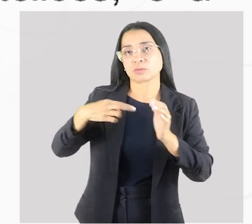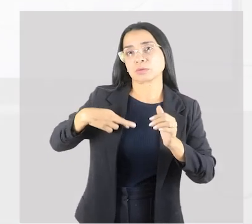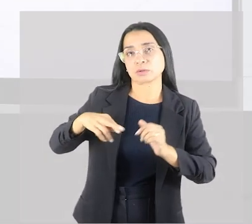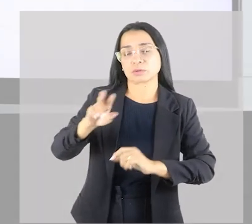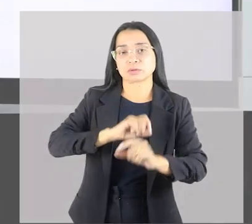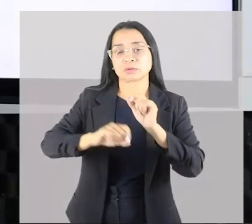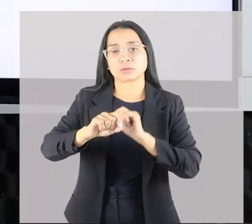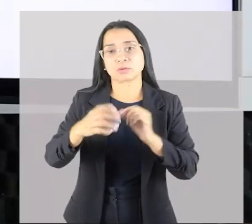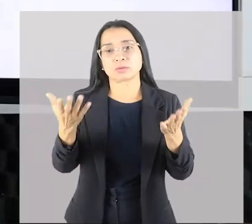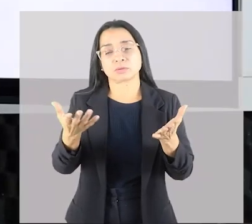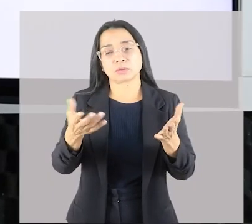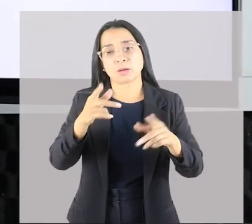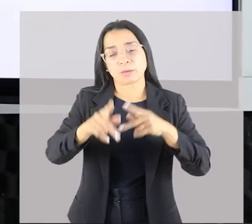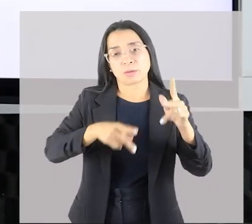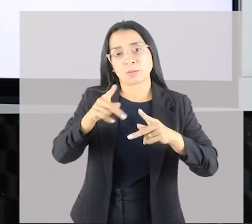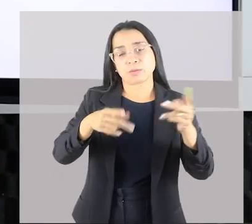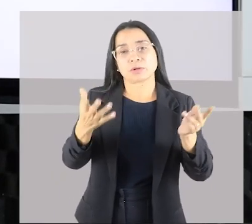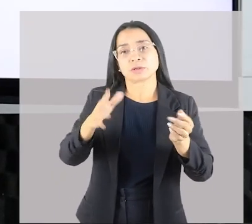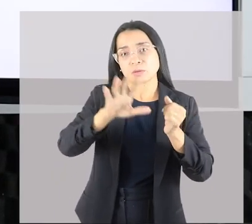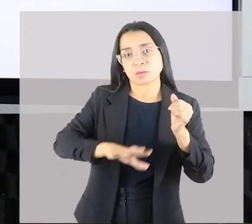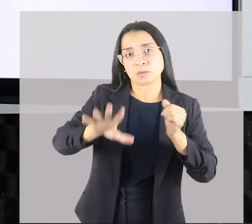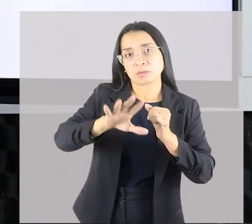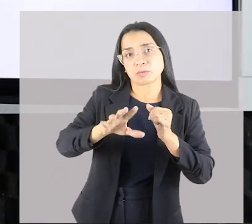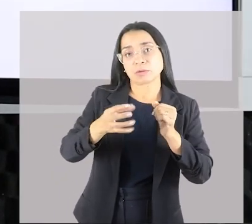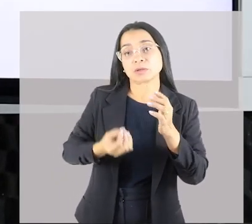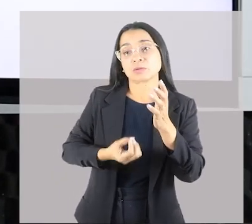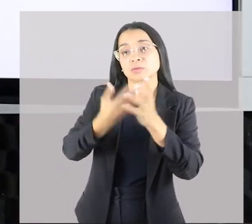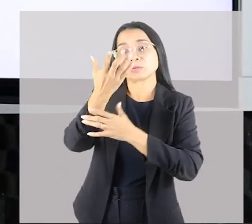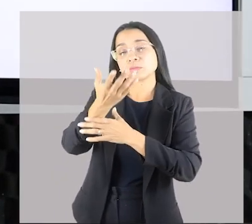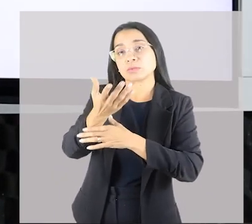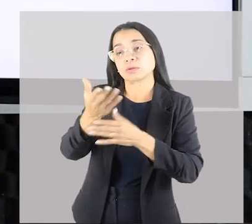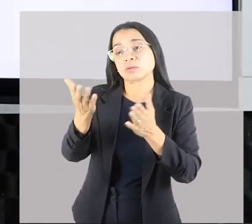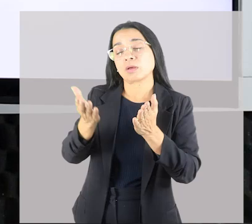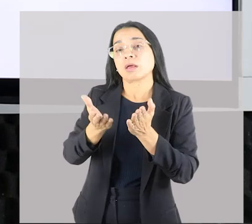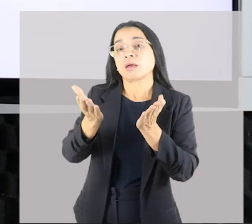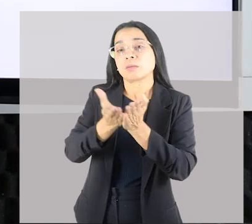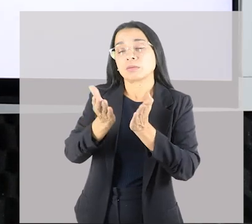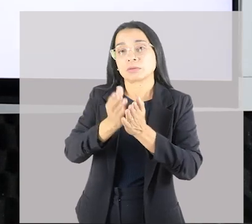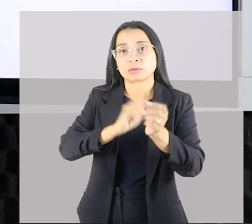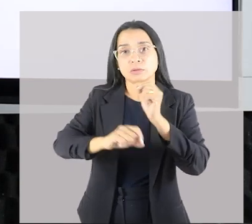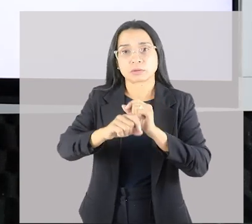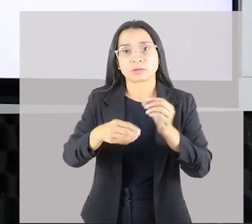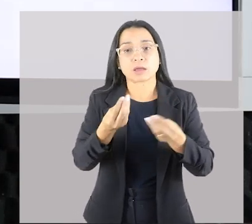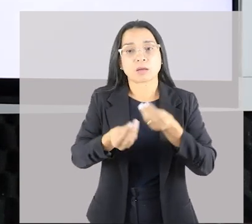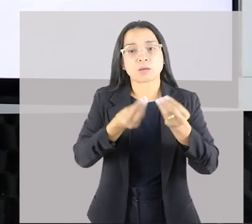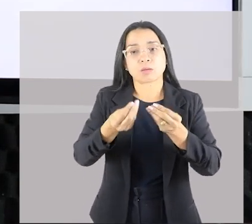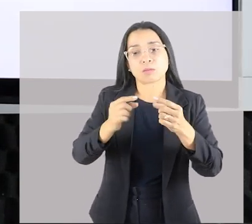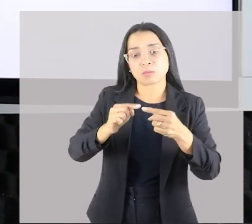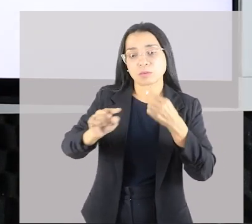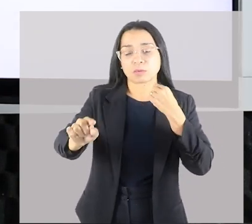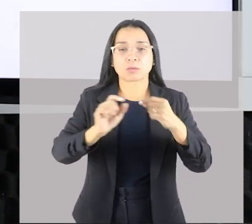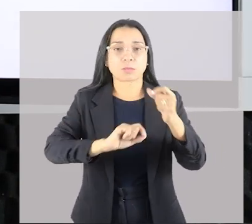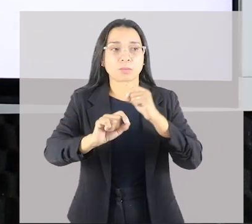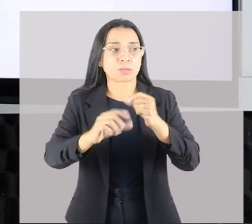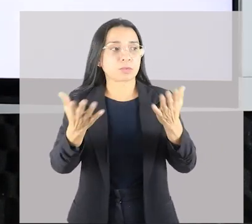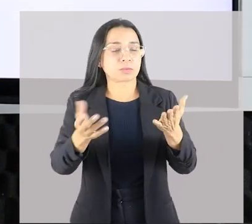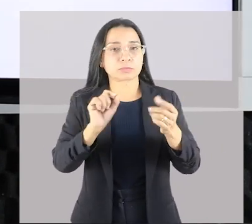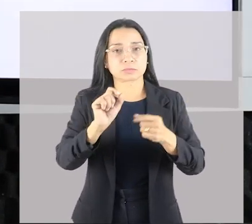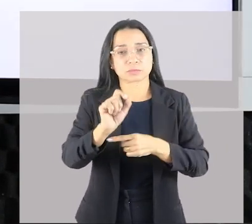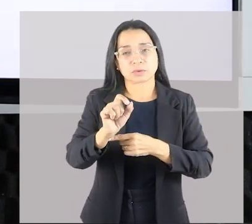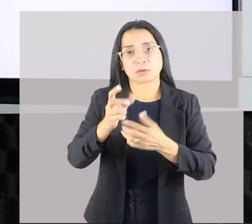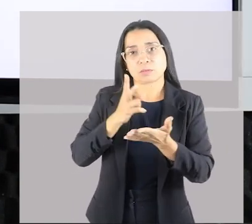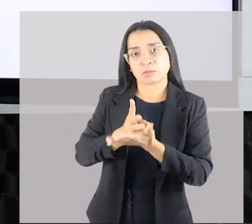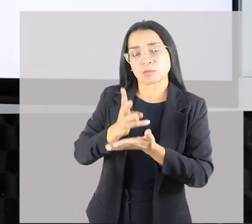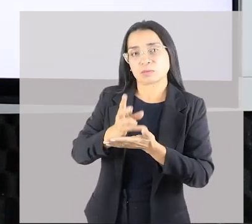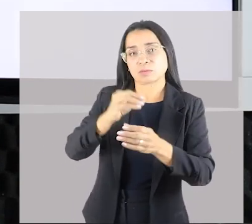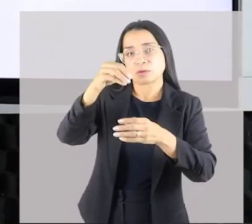Reino Unido e da Inglaterra, de maneira geral, é de ascendência protestante. E uma forma de até se opor a isso, da Irlanda do Norte, foi